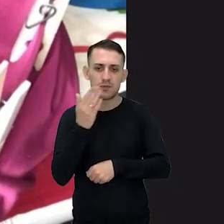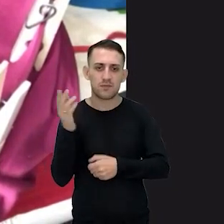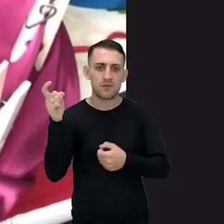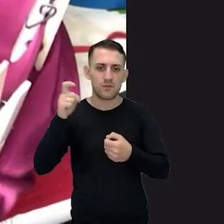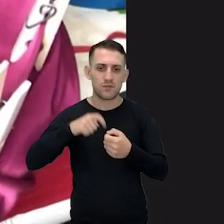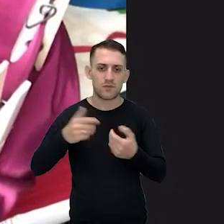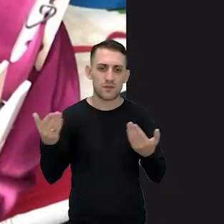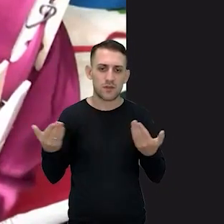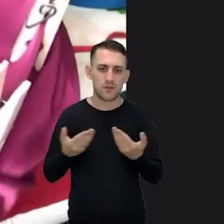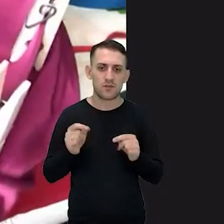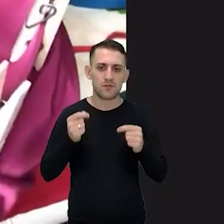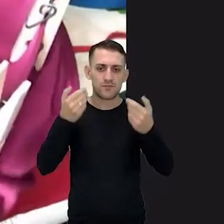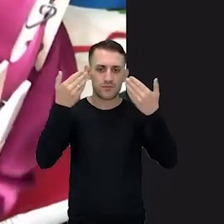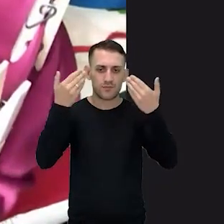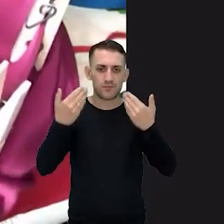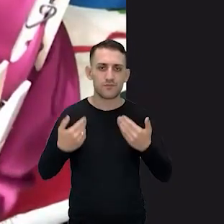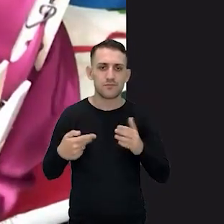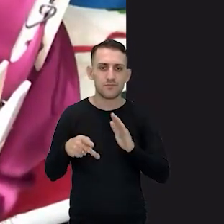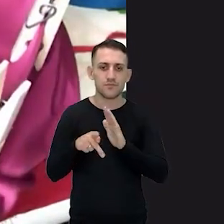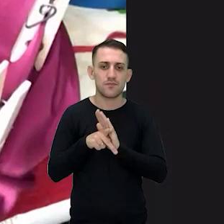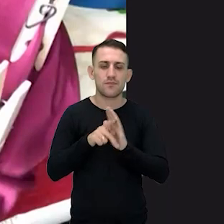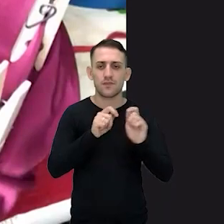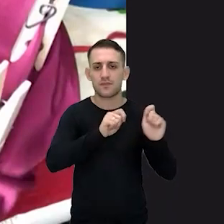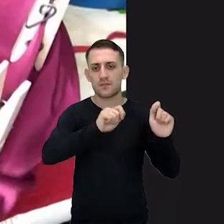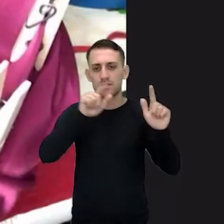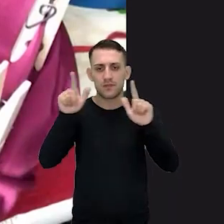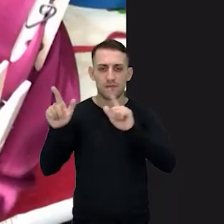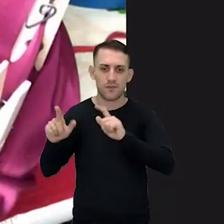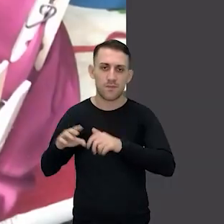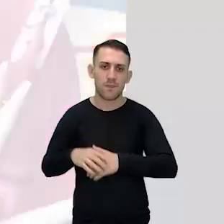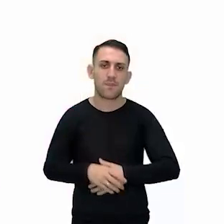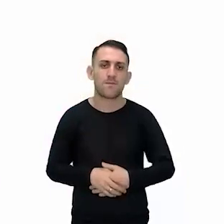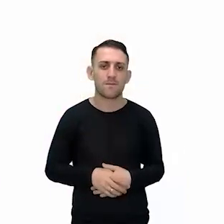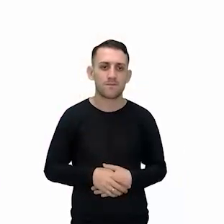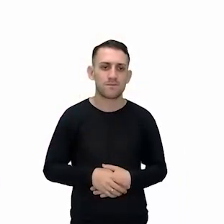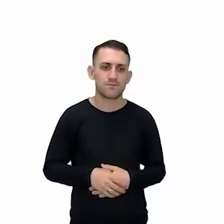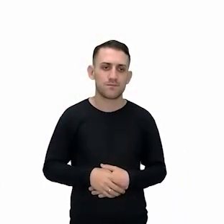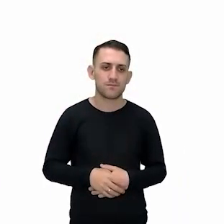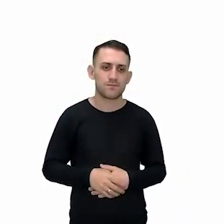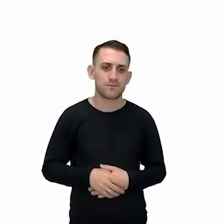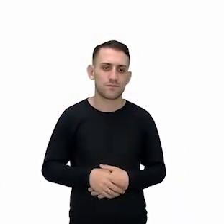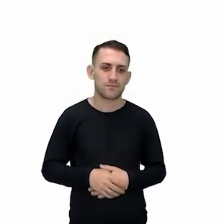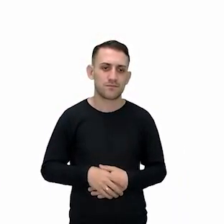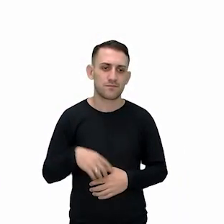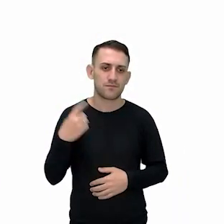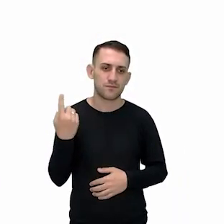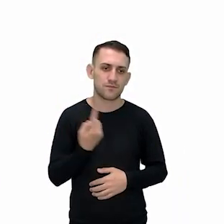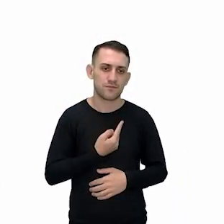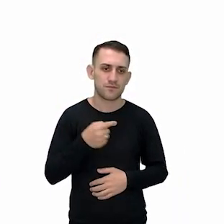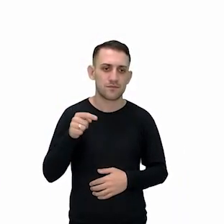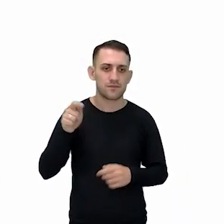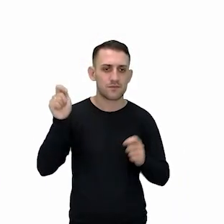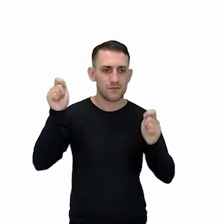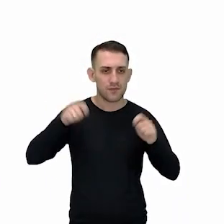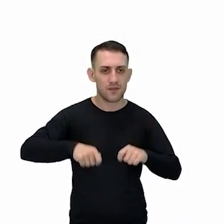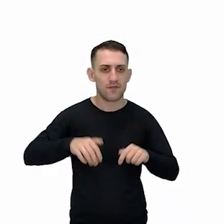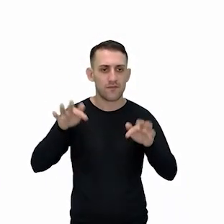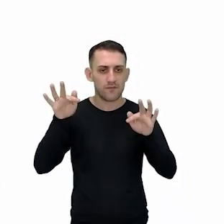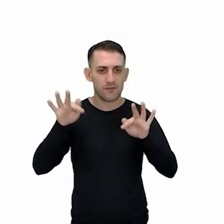voltar aqui nos slides, tá? Para a gente finalizar, por